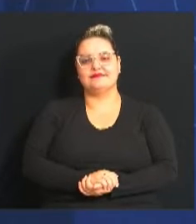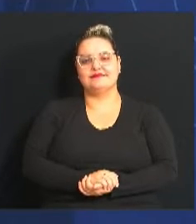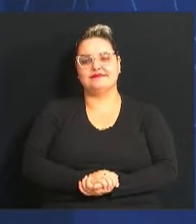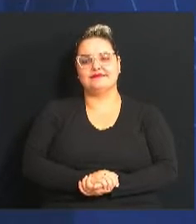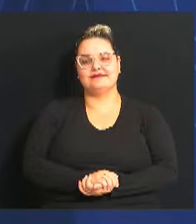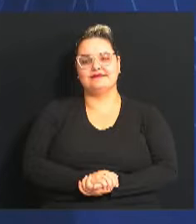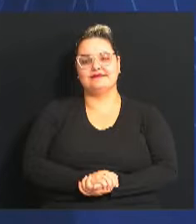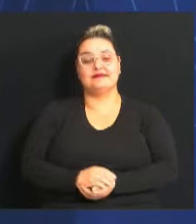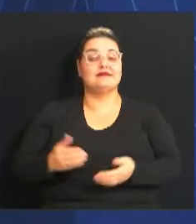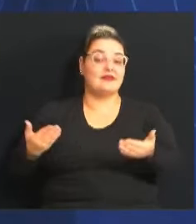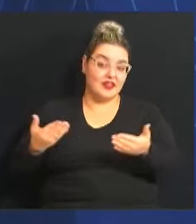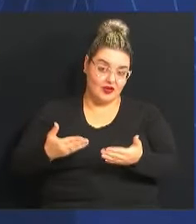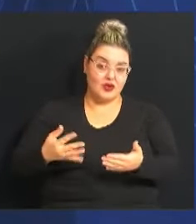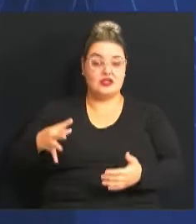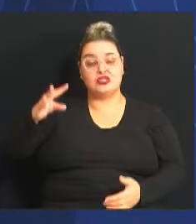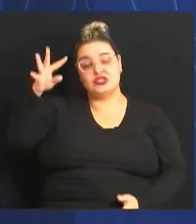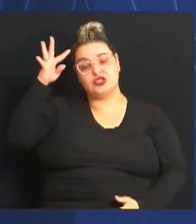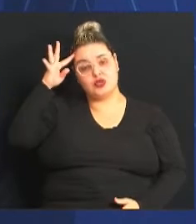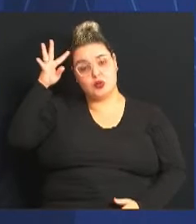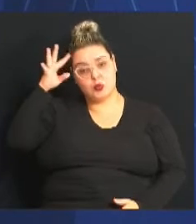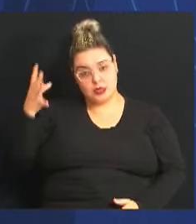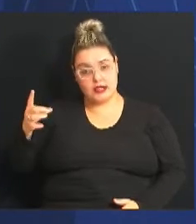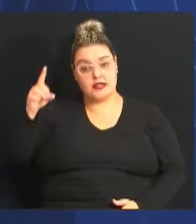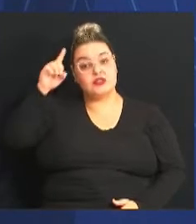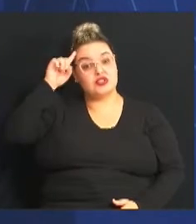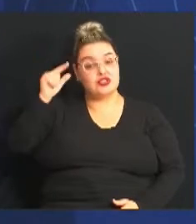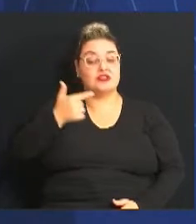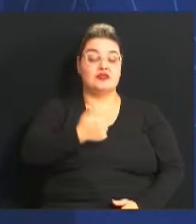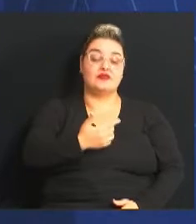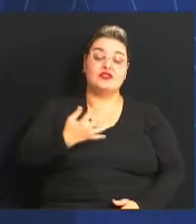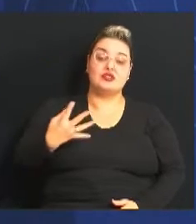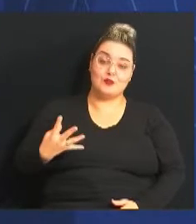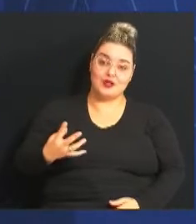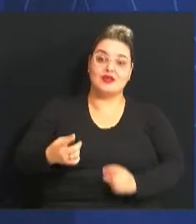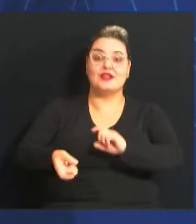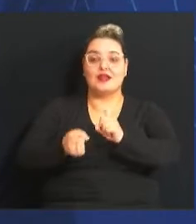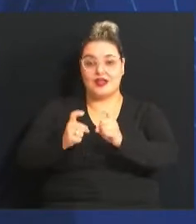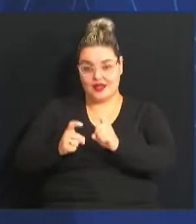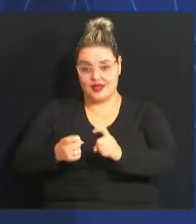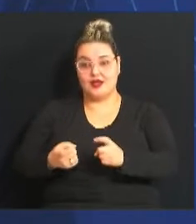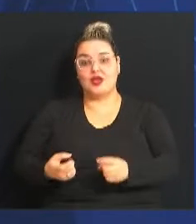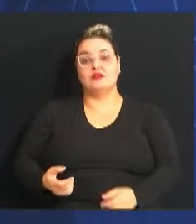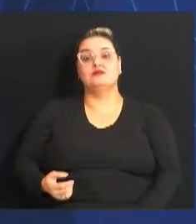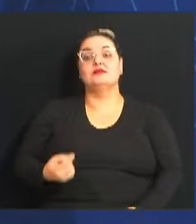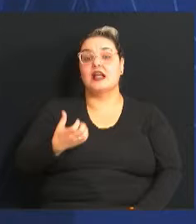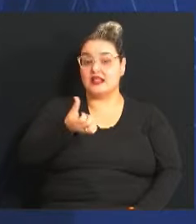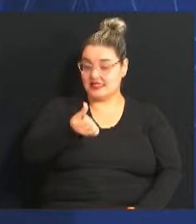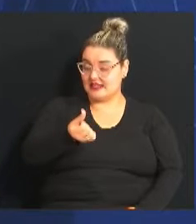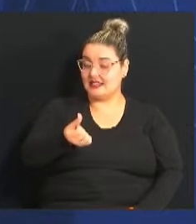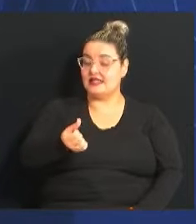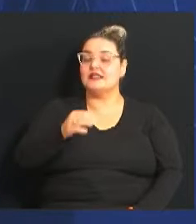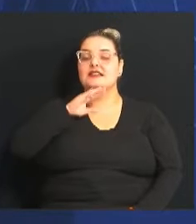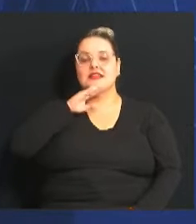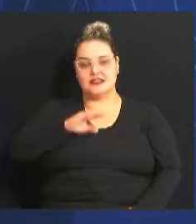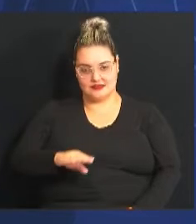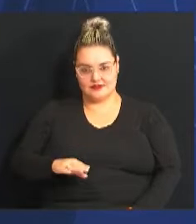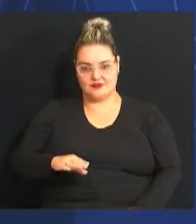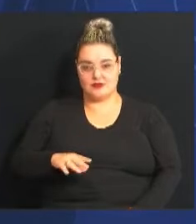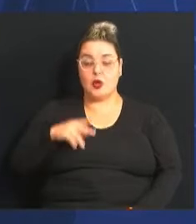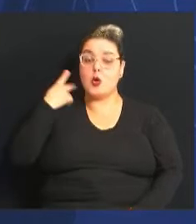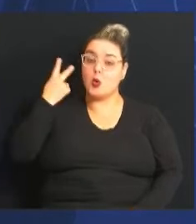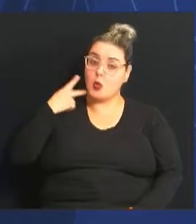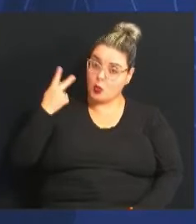E hoje é quarta-feira, dia da 24ª reunião ordinária. A partir das 6 horas da tarde, os vereadores